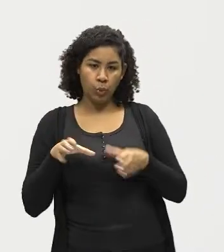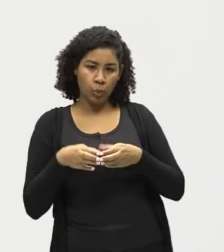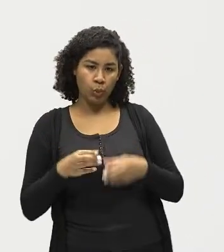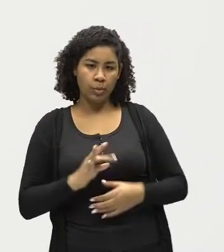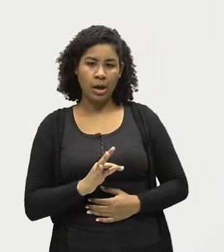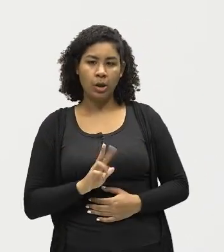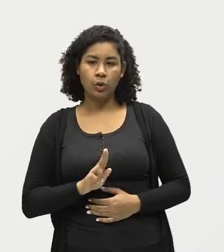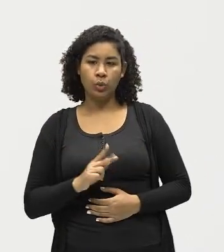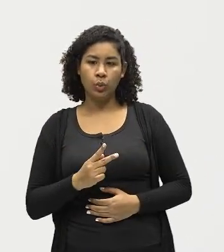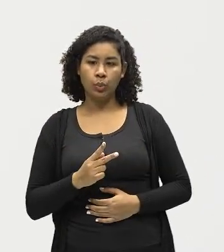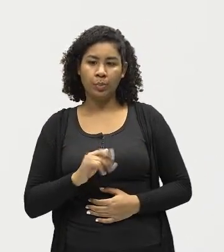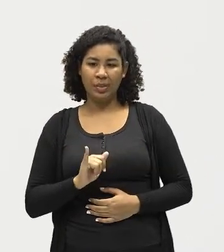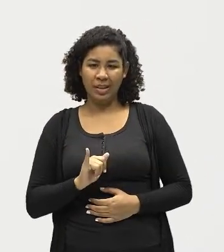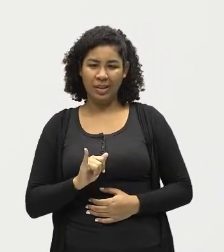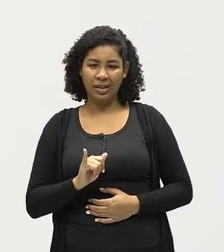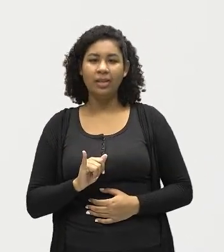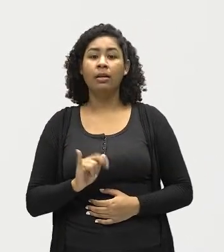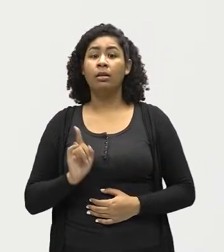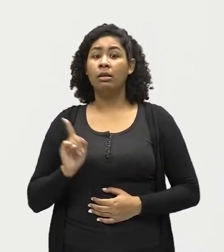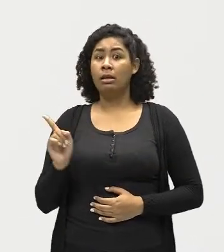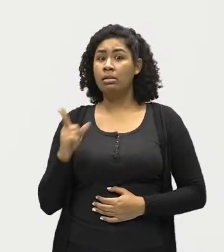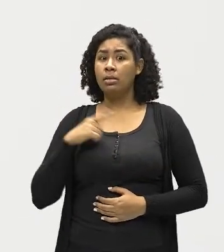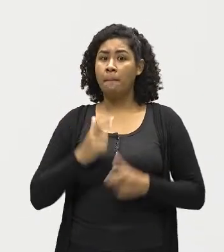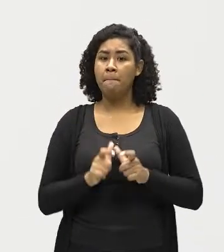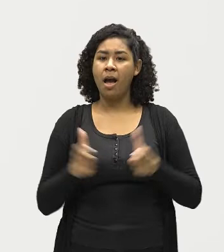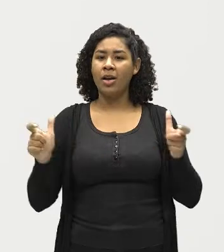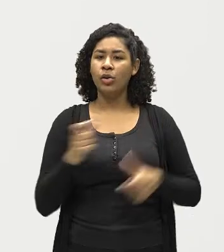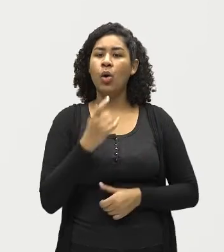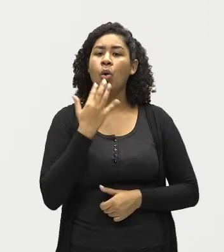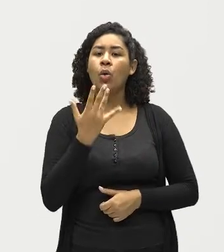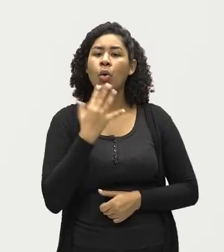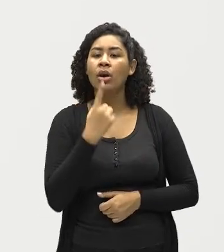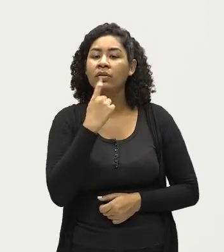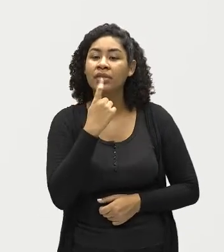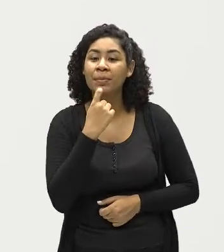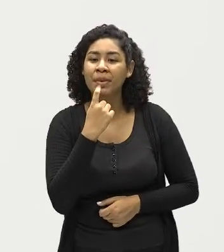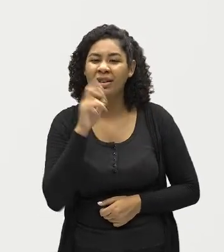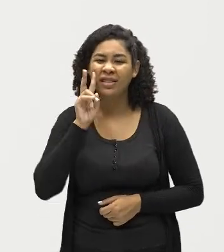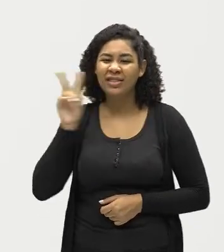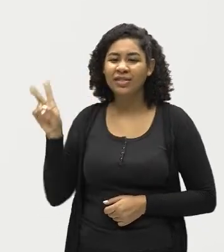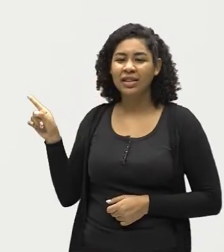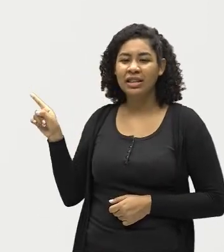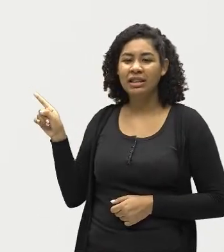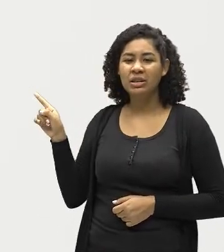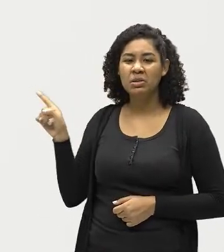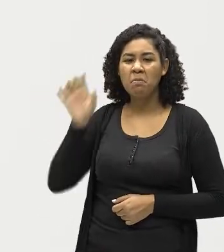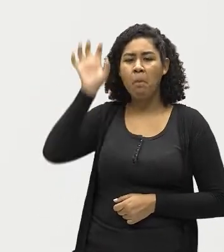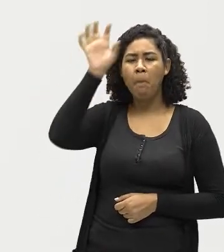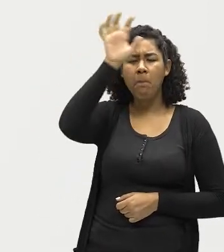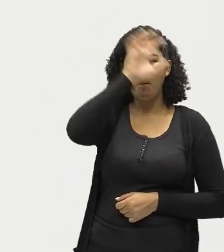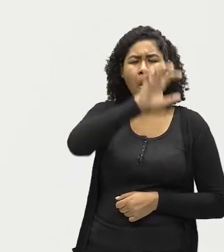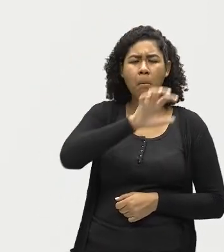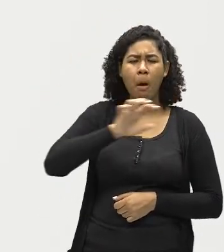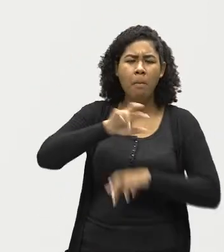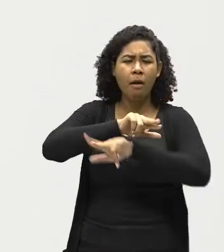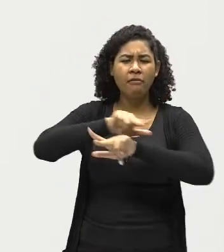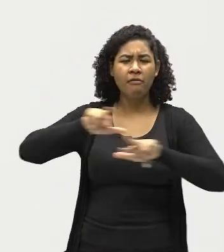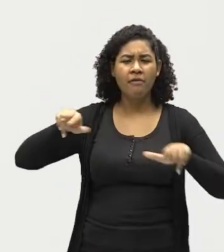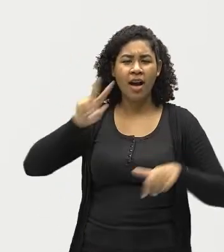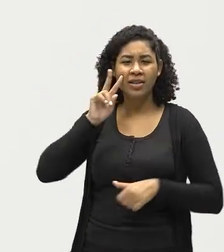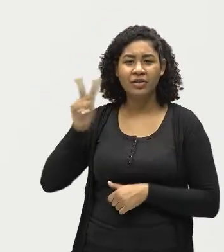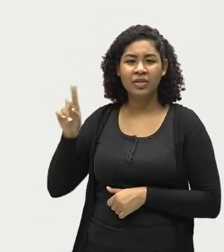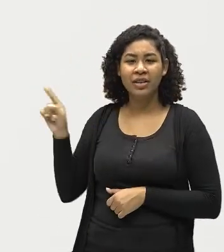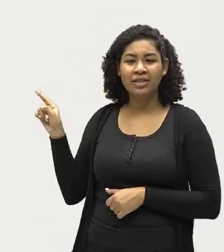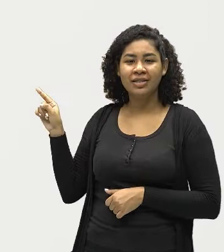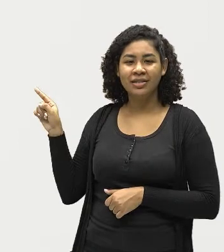predominância maior, tá em vermelho, por isso que não tá aparecendo, tá bom? Temos aqui o Macrojé na região central, ó, ok?